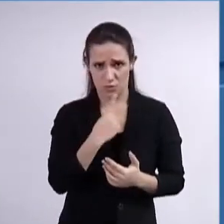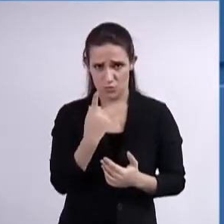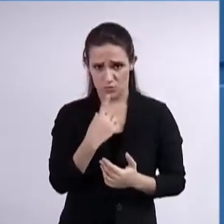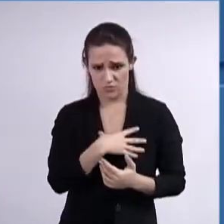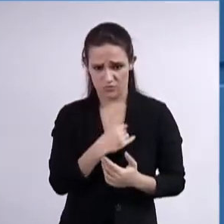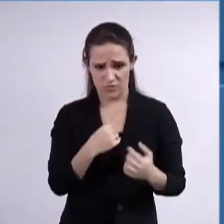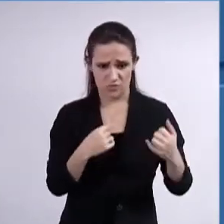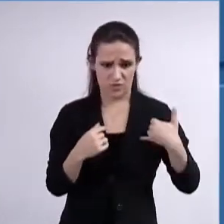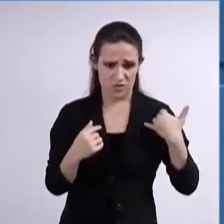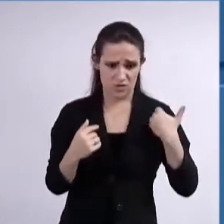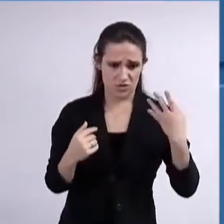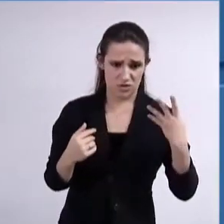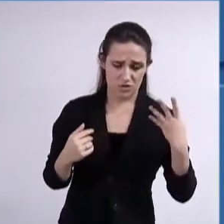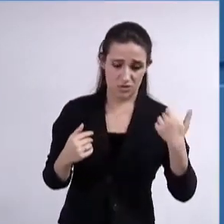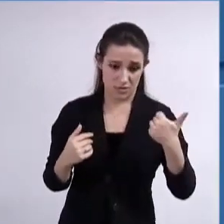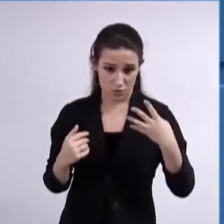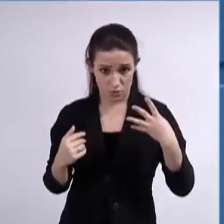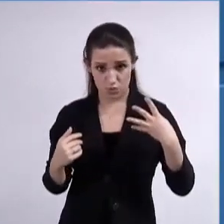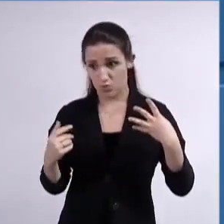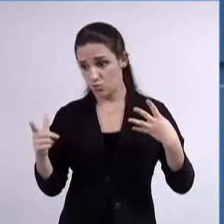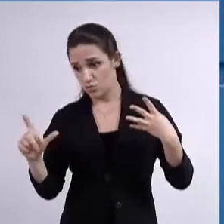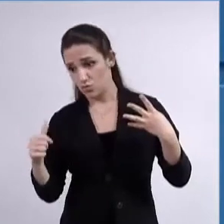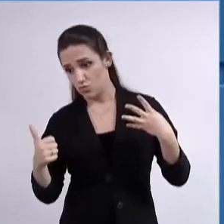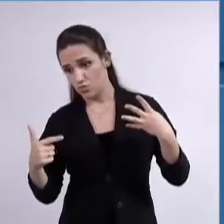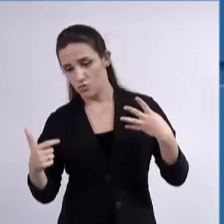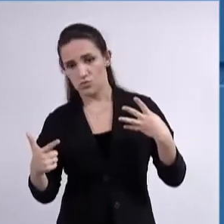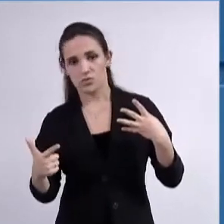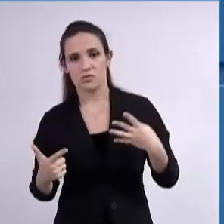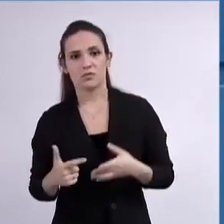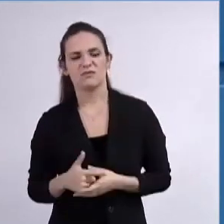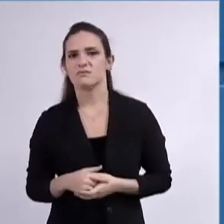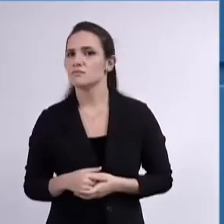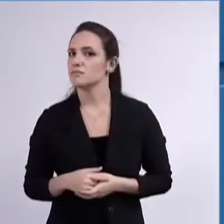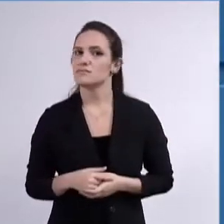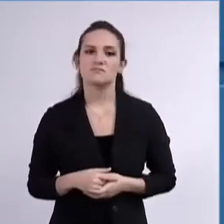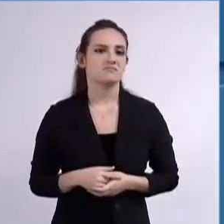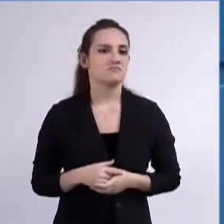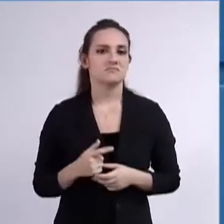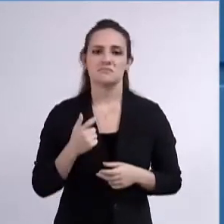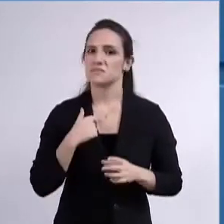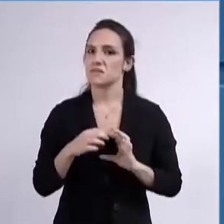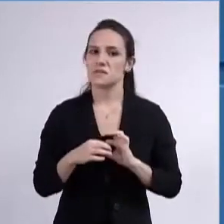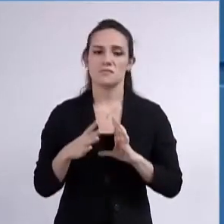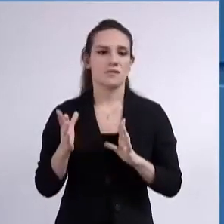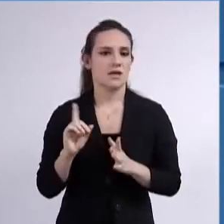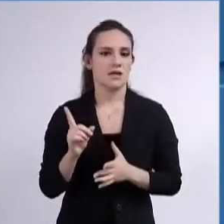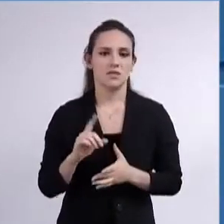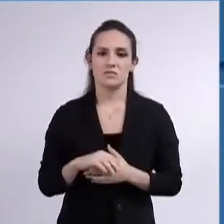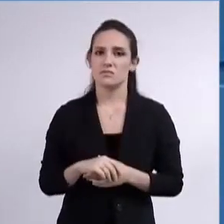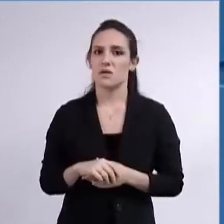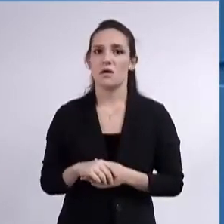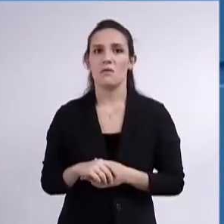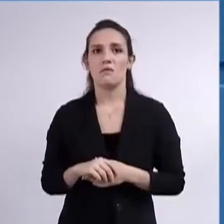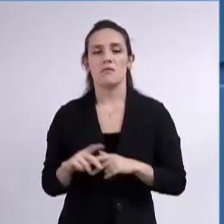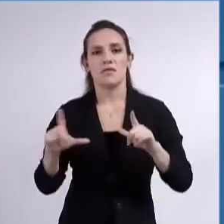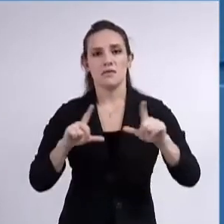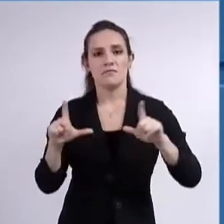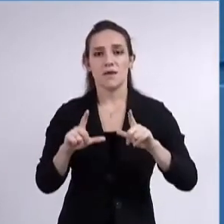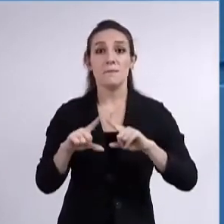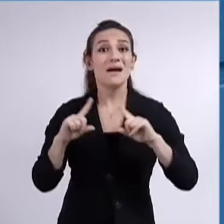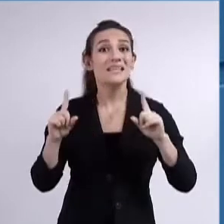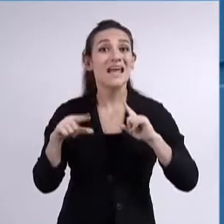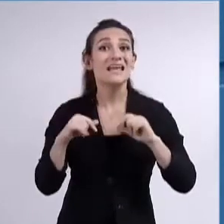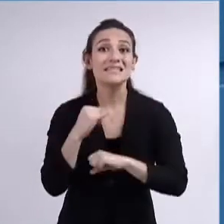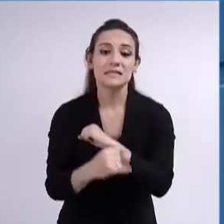anos, completando agora em abril, eles não assistem a TV aberta, é a internet, é o